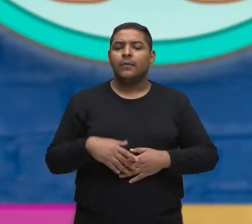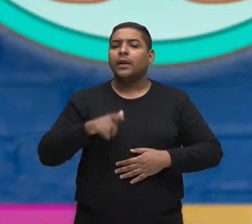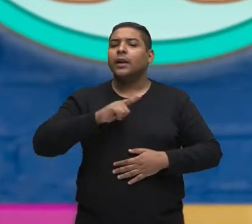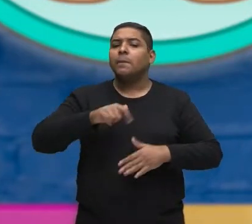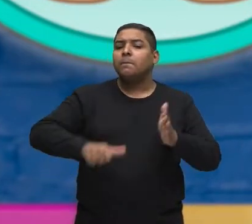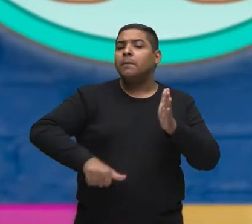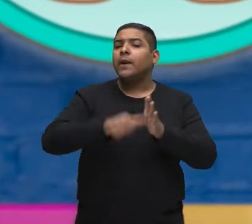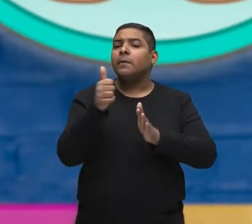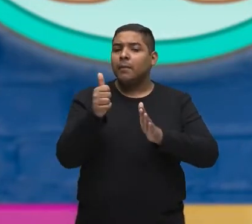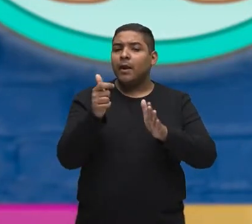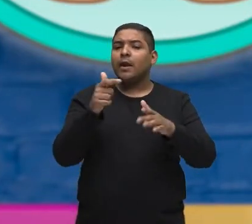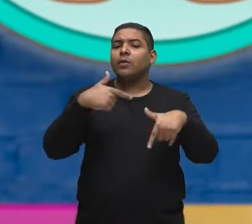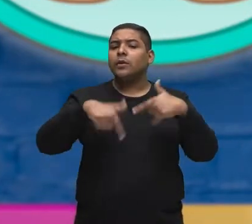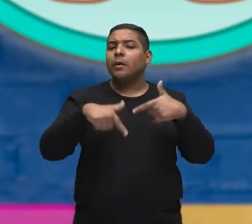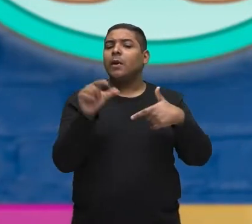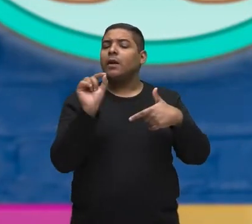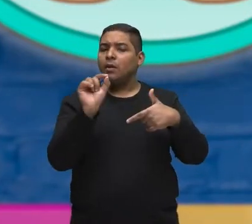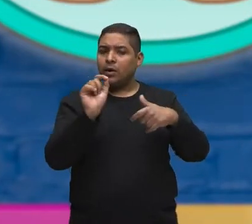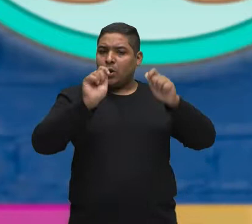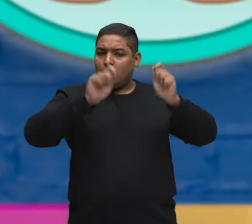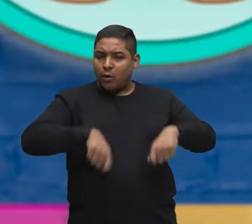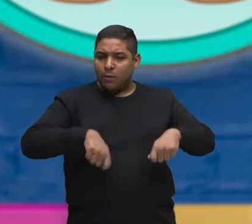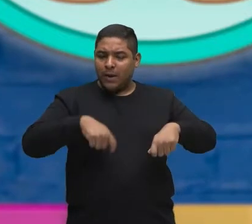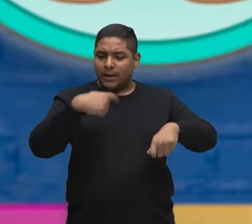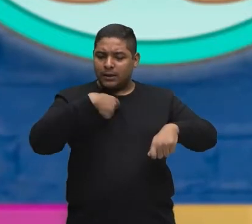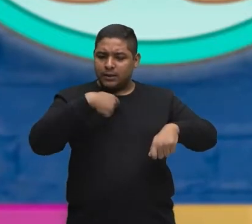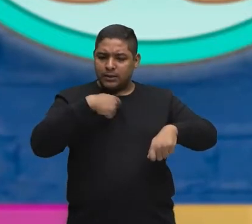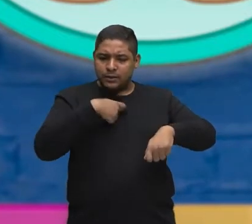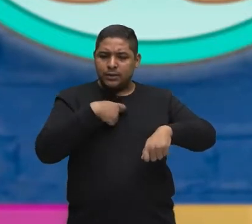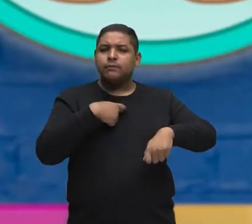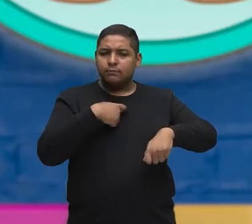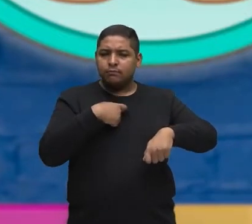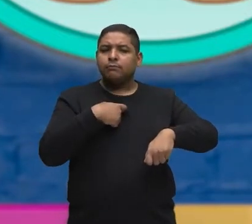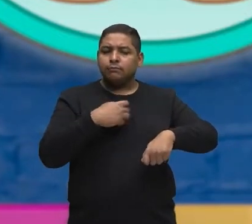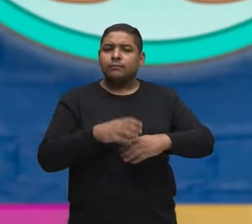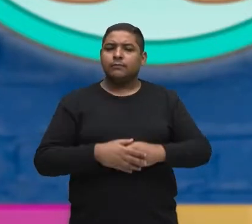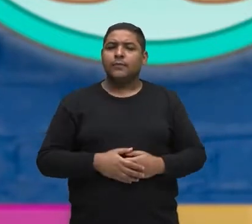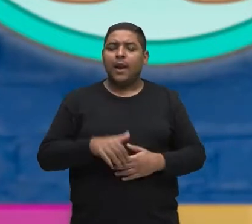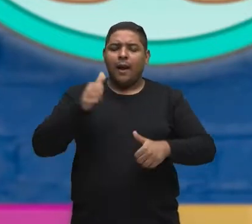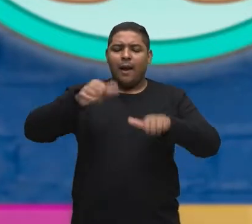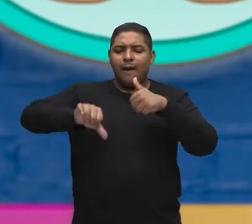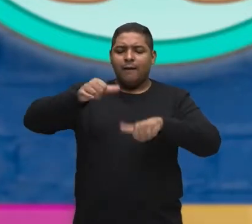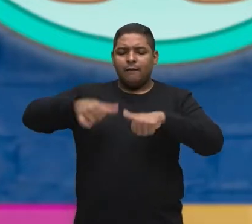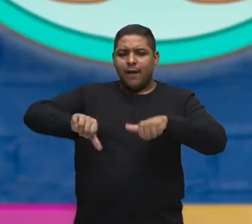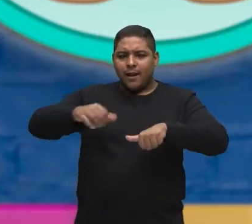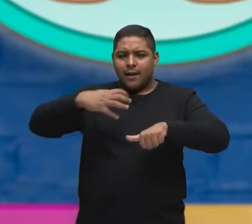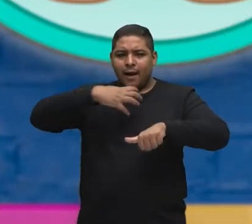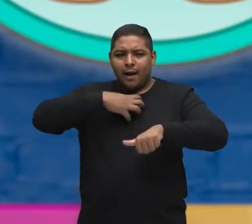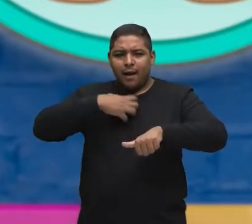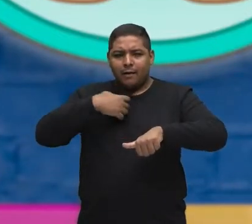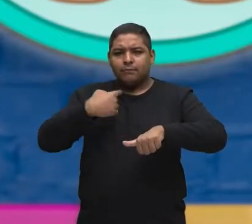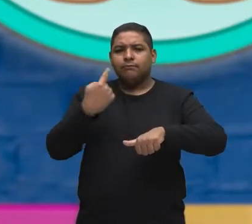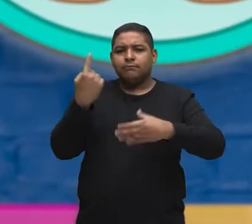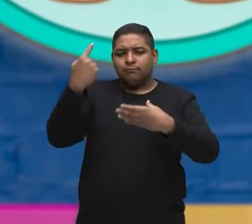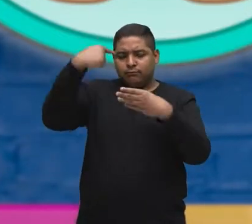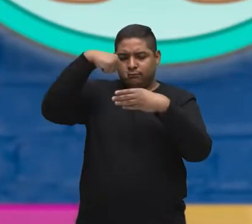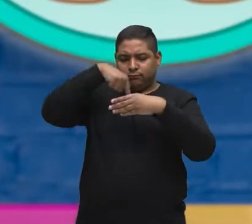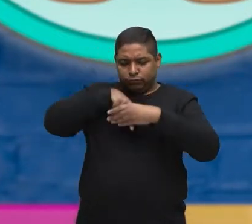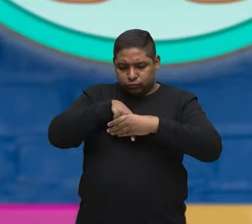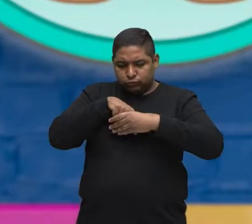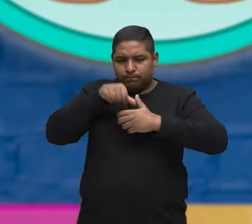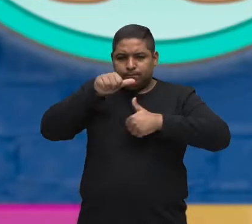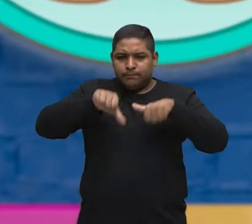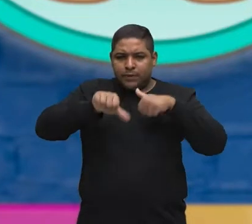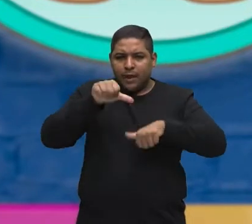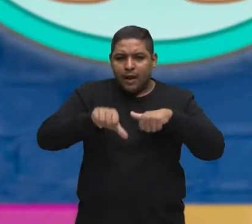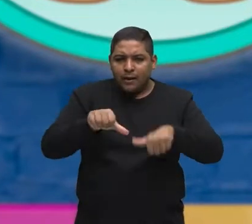que trabalhar essas competências em mim, eu tenho que me autoavaliar, fazer uma análise, analisar, né?